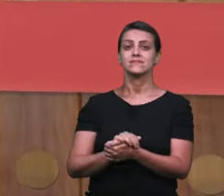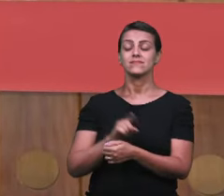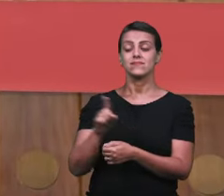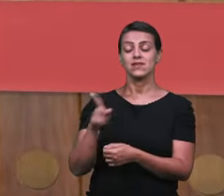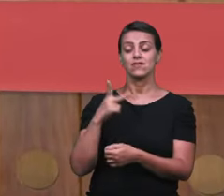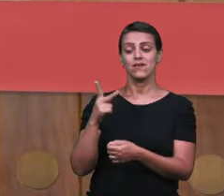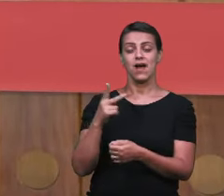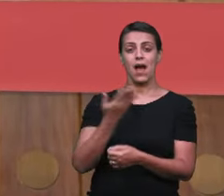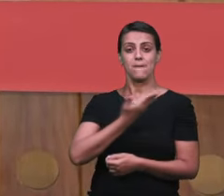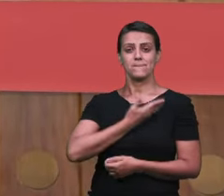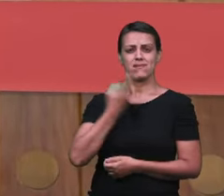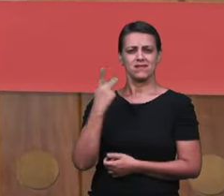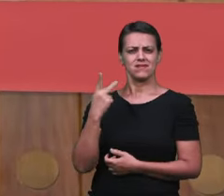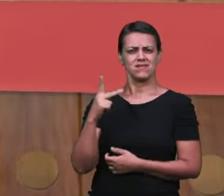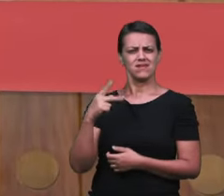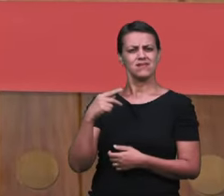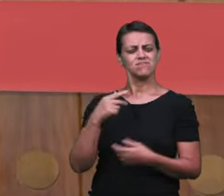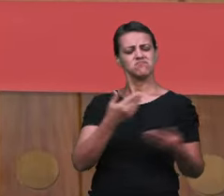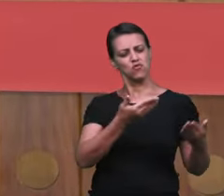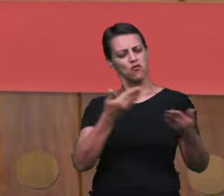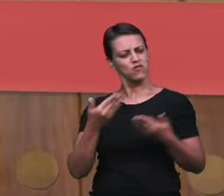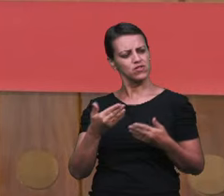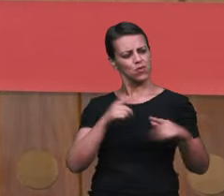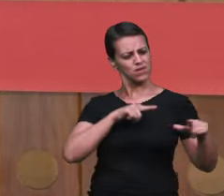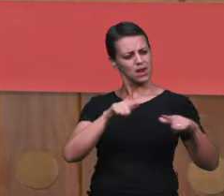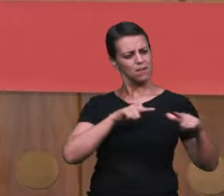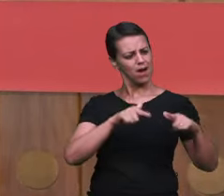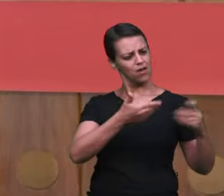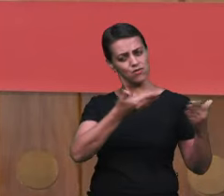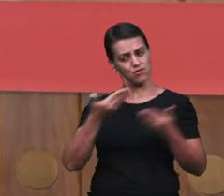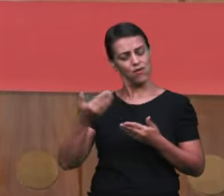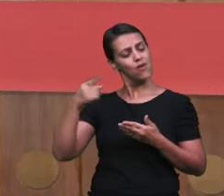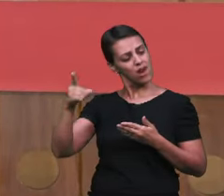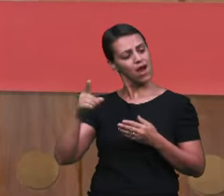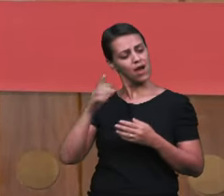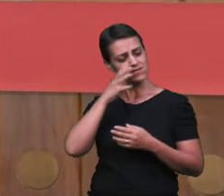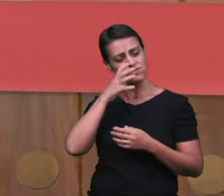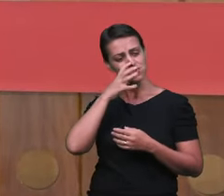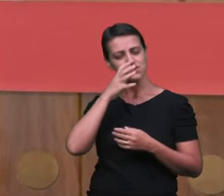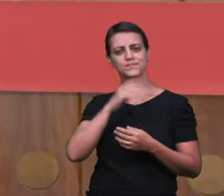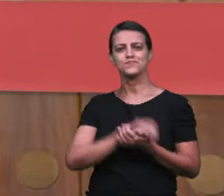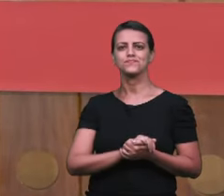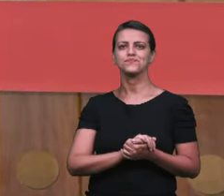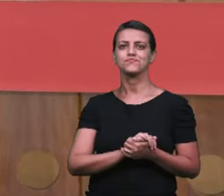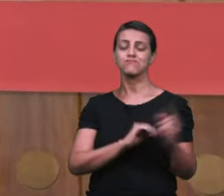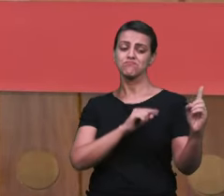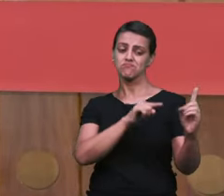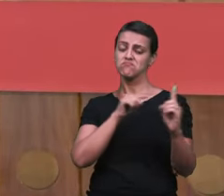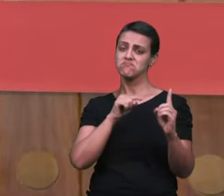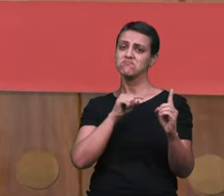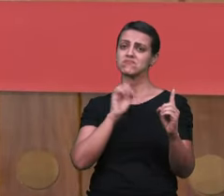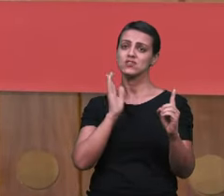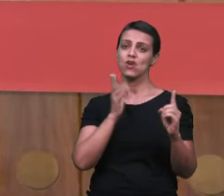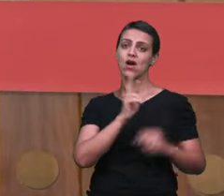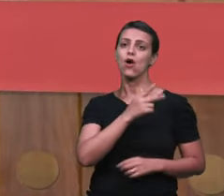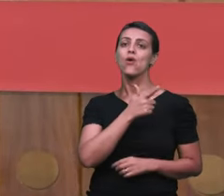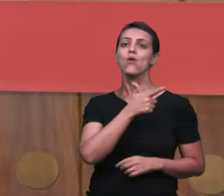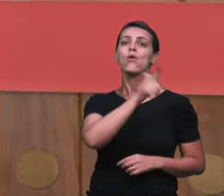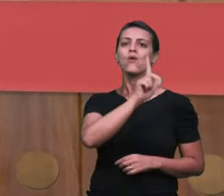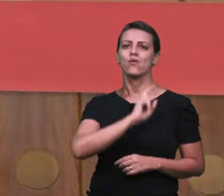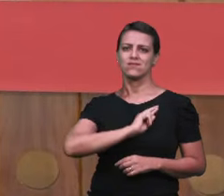trabalho que foi convidada para assistir o Trombetas e Festas, e ela é evangélica, é de uma outra